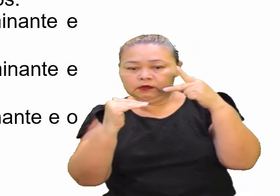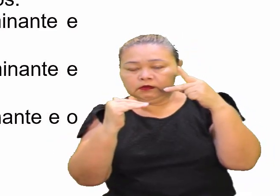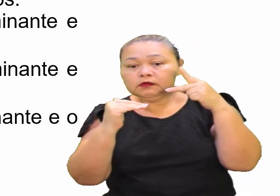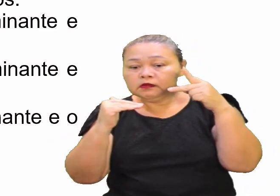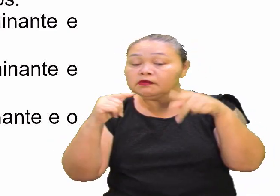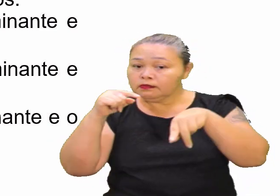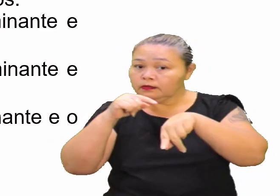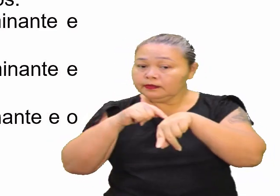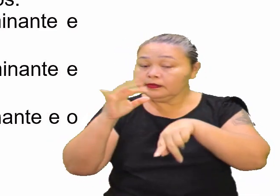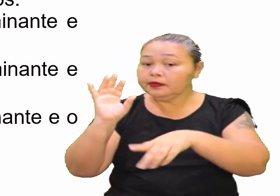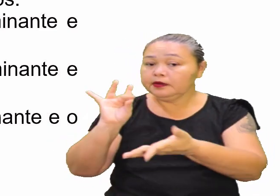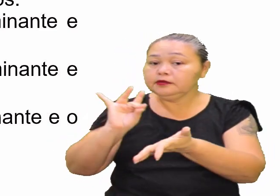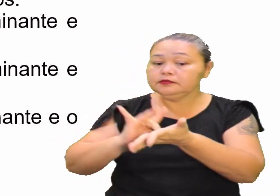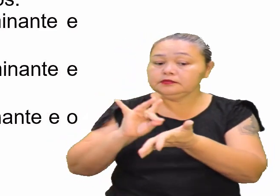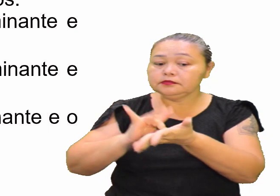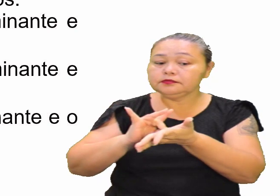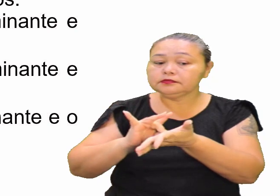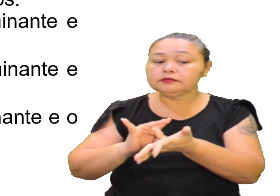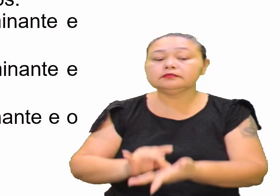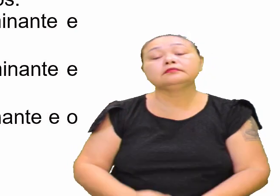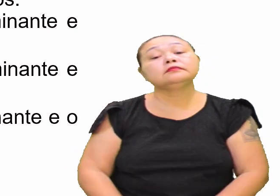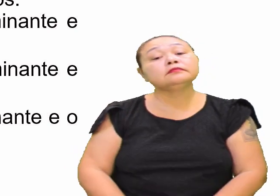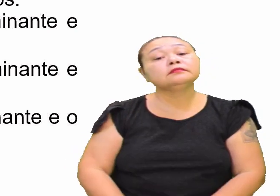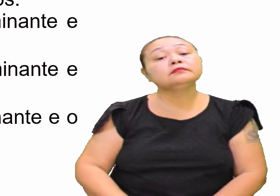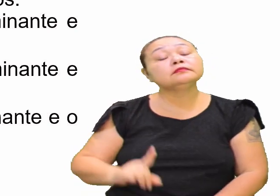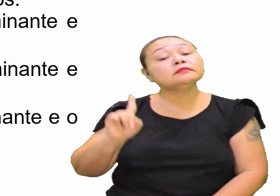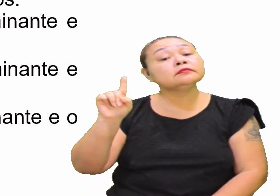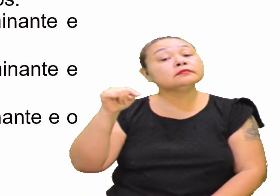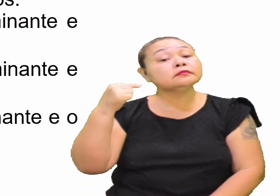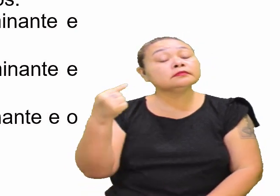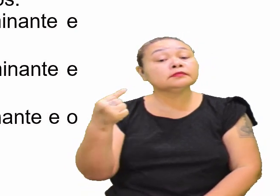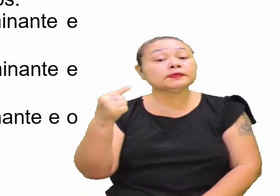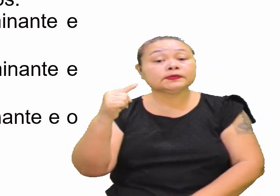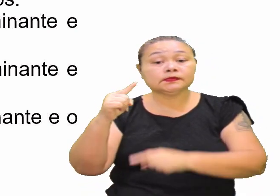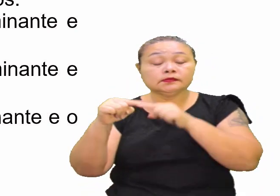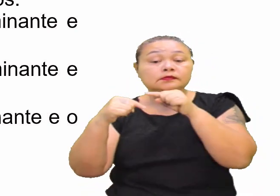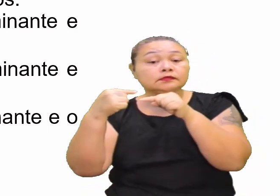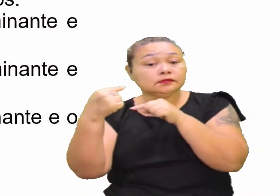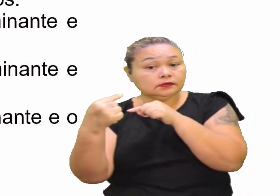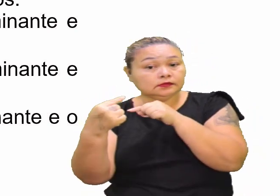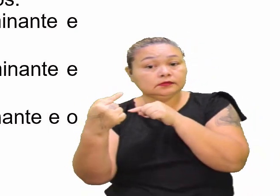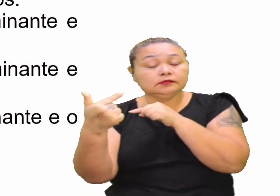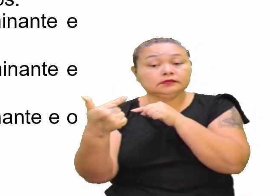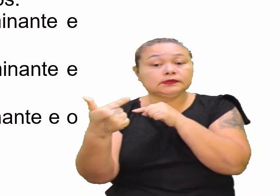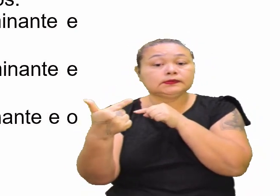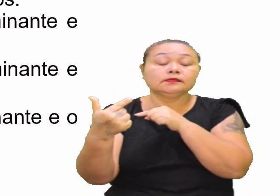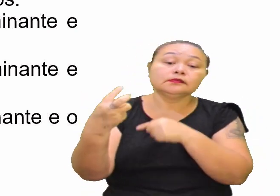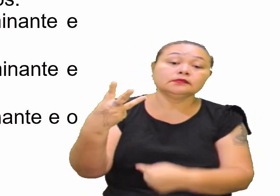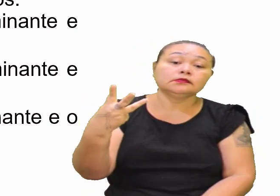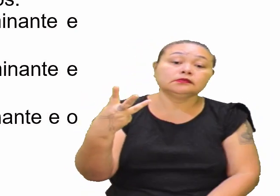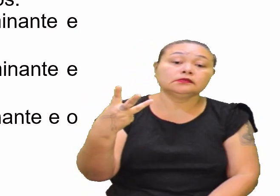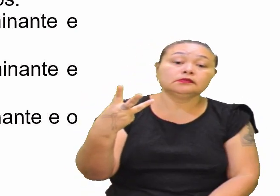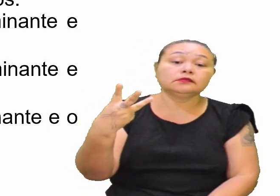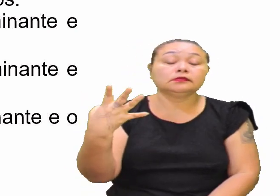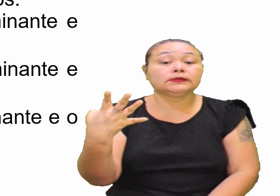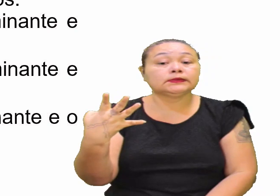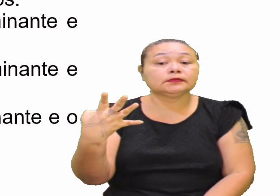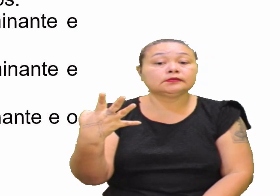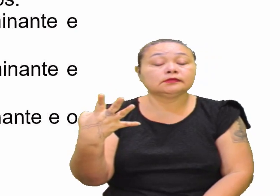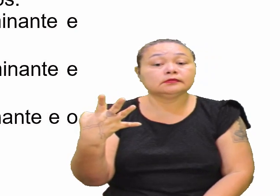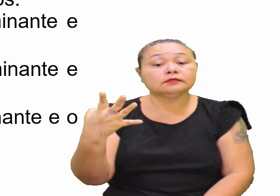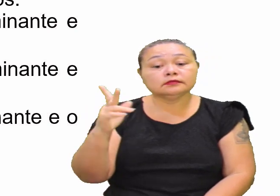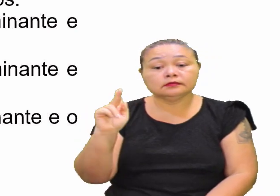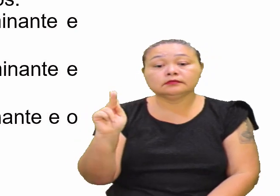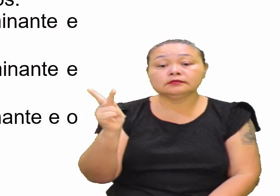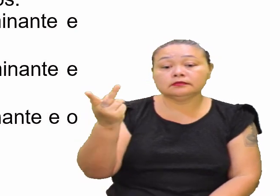3, da geração 4, da geração 2, o indivíduo 3, 4, e da geração 3, o